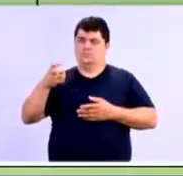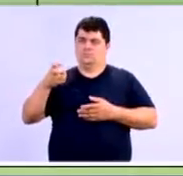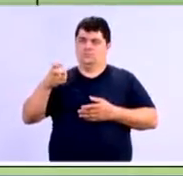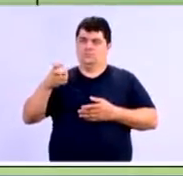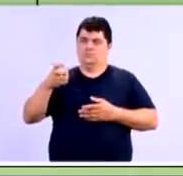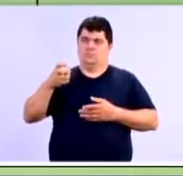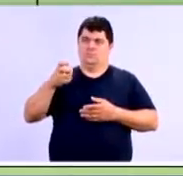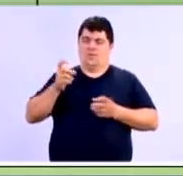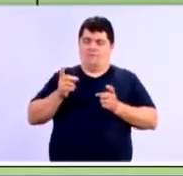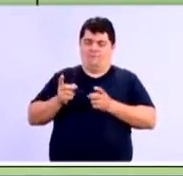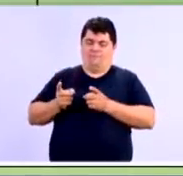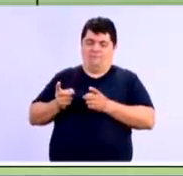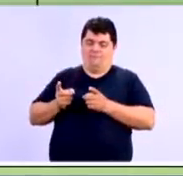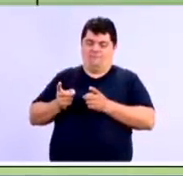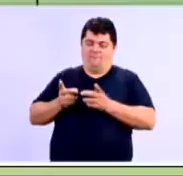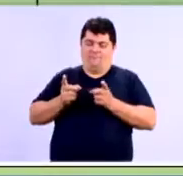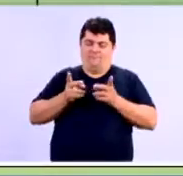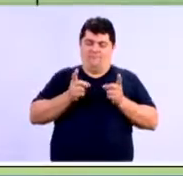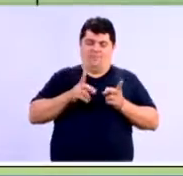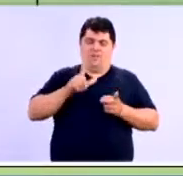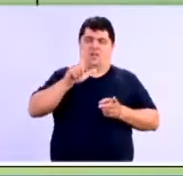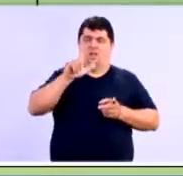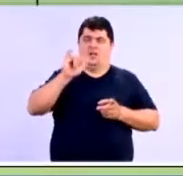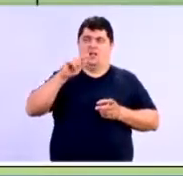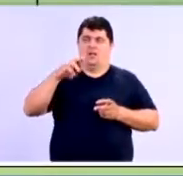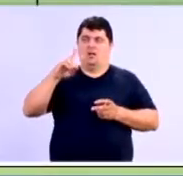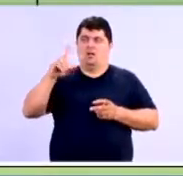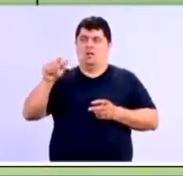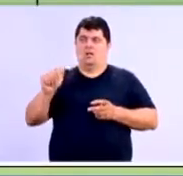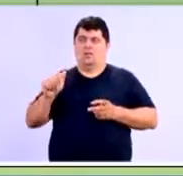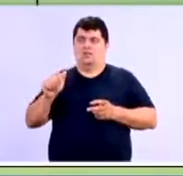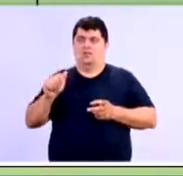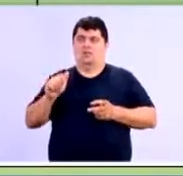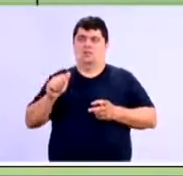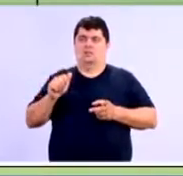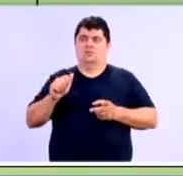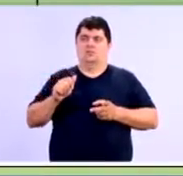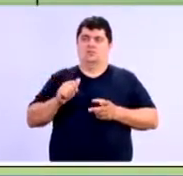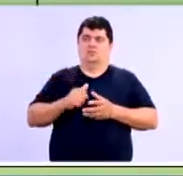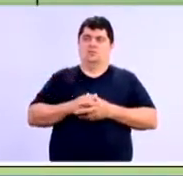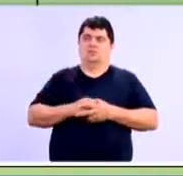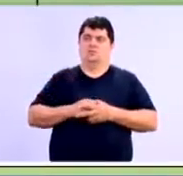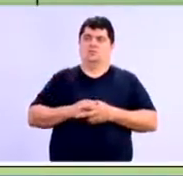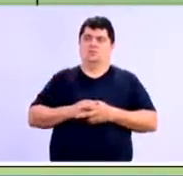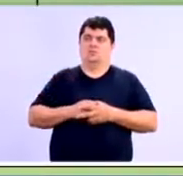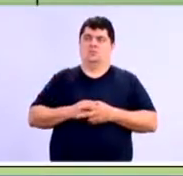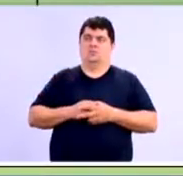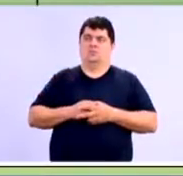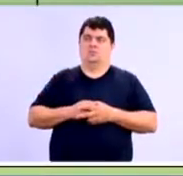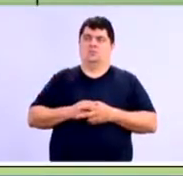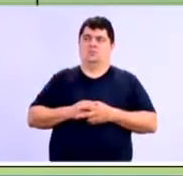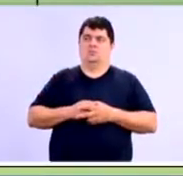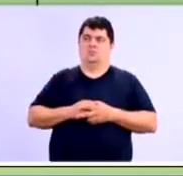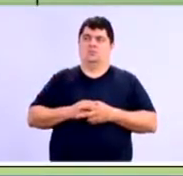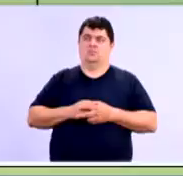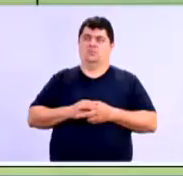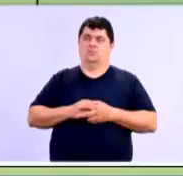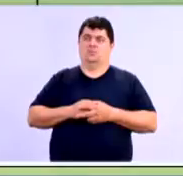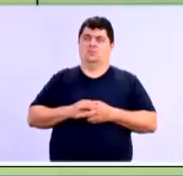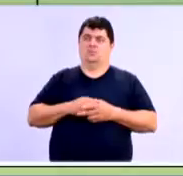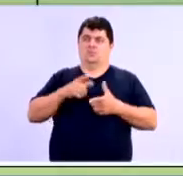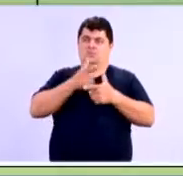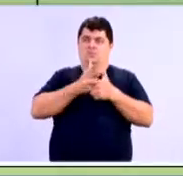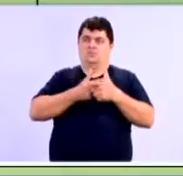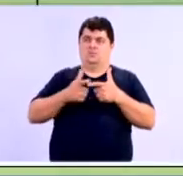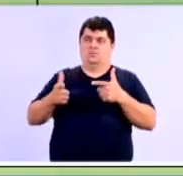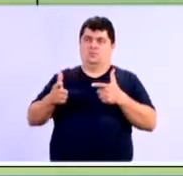às vendas líquidas, é isso, professora? Receita bruta. Resultado bruto. Dividido por,